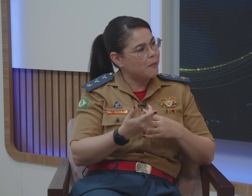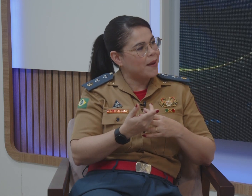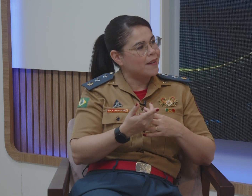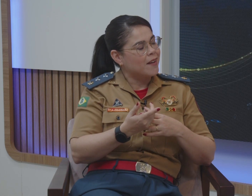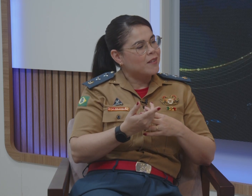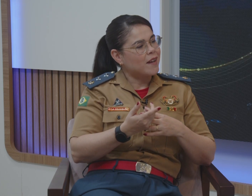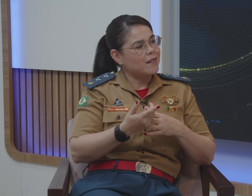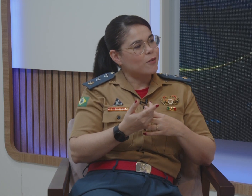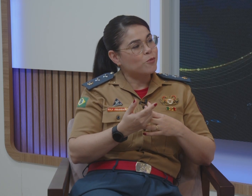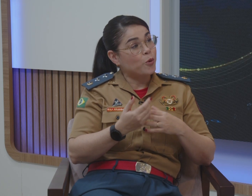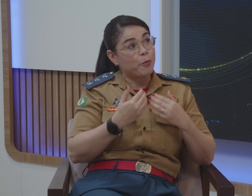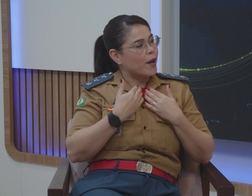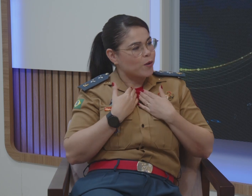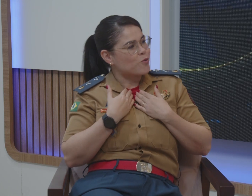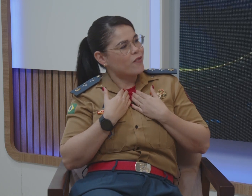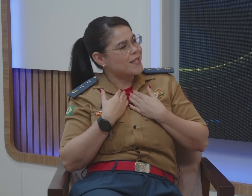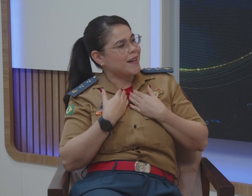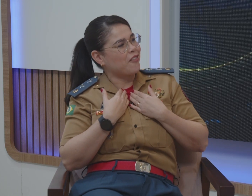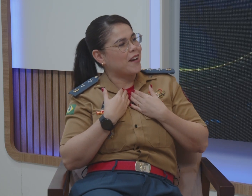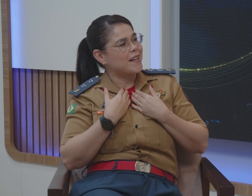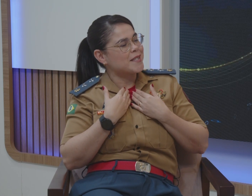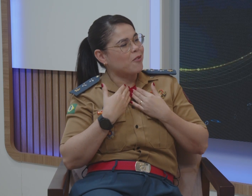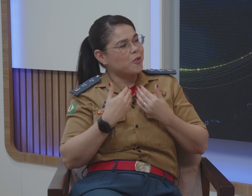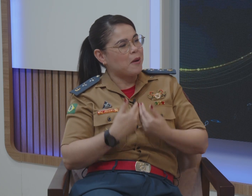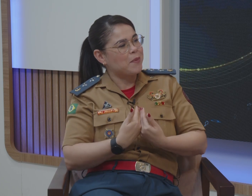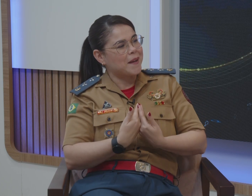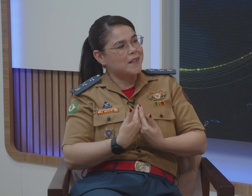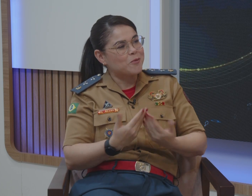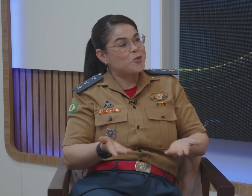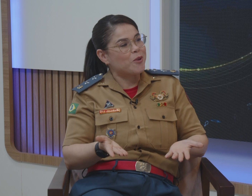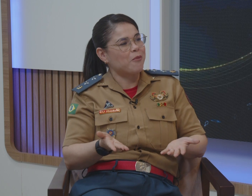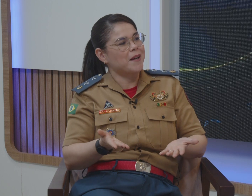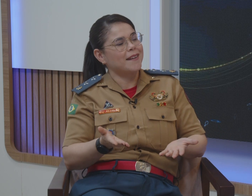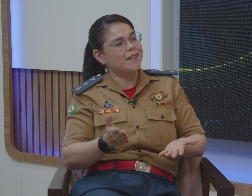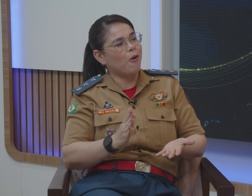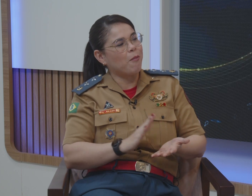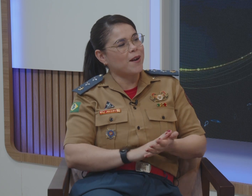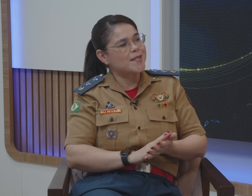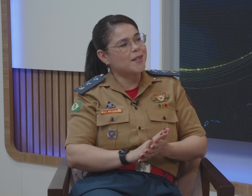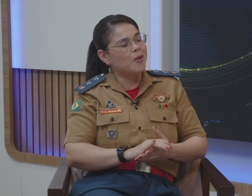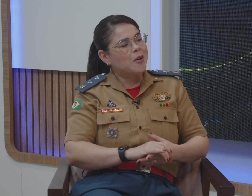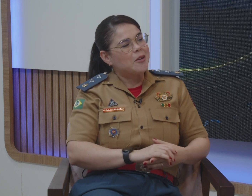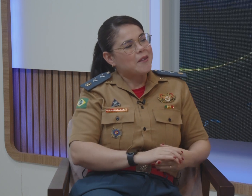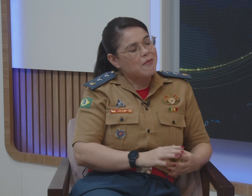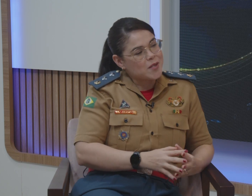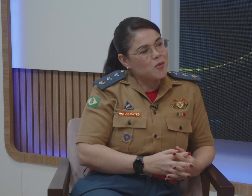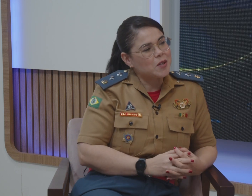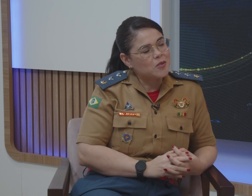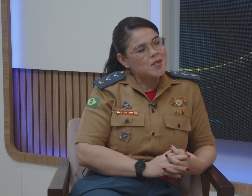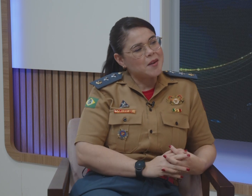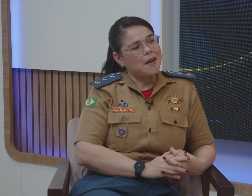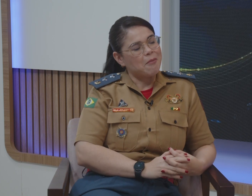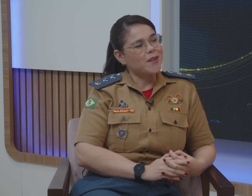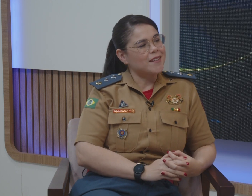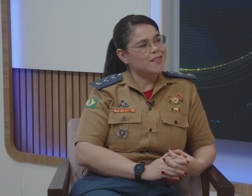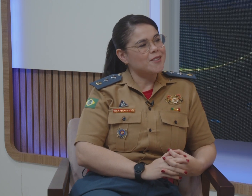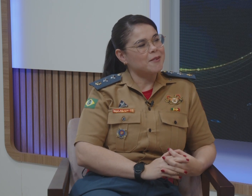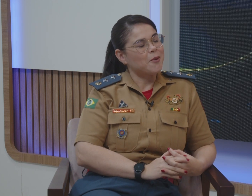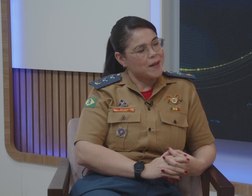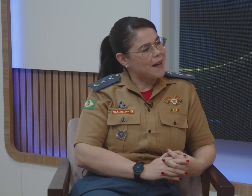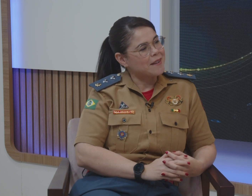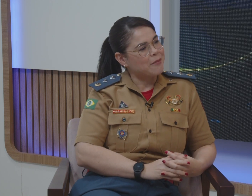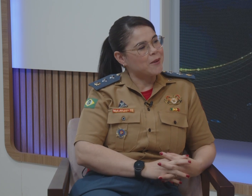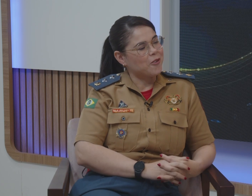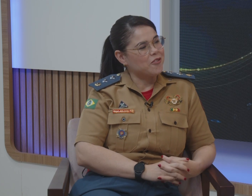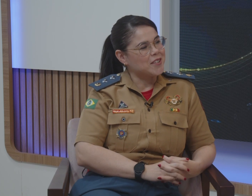ser também, né, então, porque eu não tive essa referência, quando eu era pequena não tinha bombeira ainda na corporação, né, mas o quanto isso é importante.